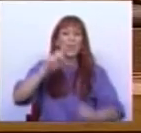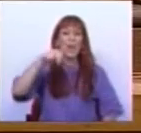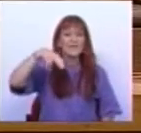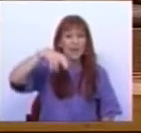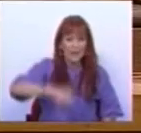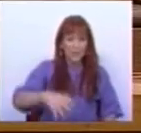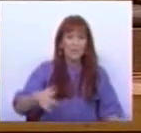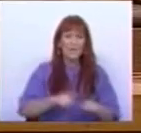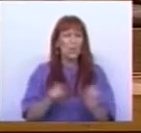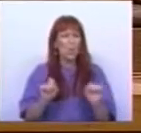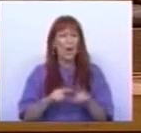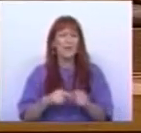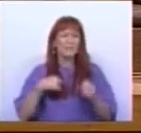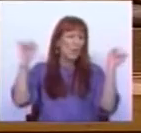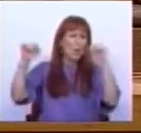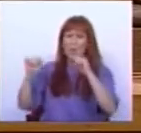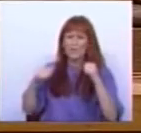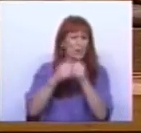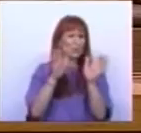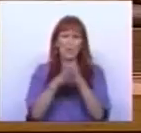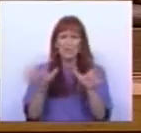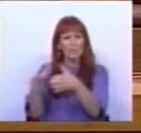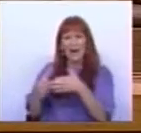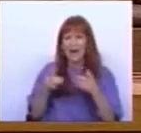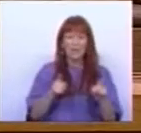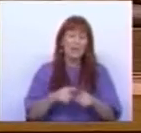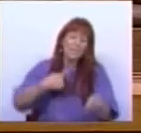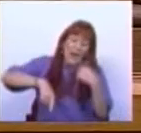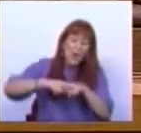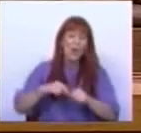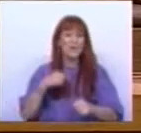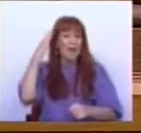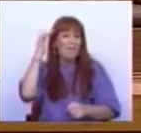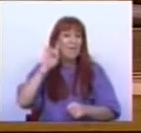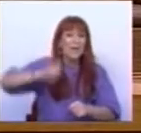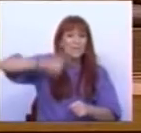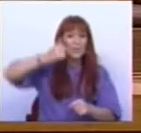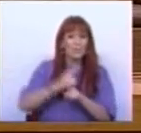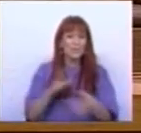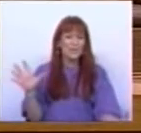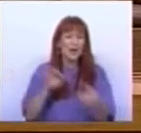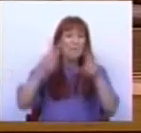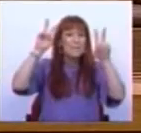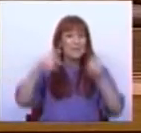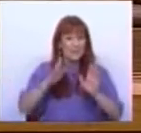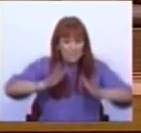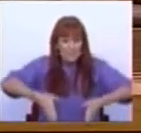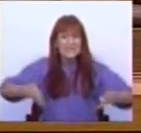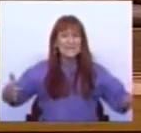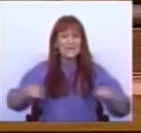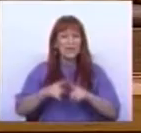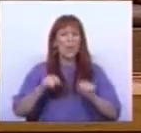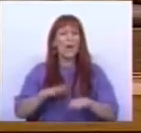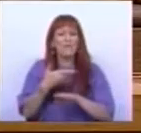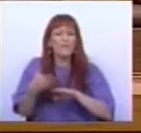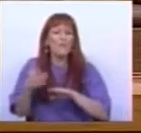SNS, não ter merecido o consenso de todas as bancadas. Era para nós um pressuposto importante porque se há matérias que devem estar